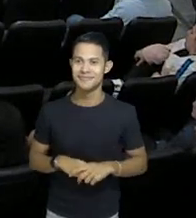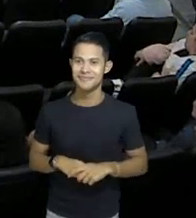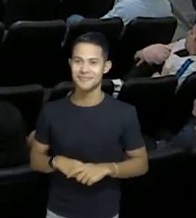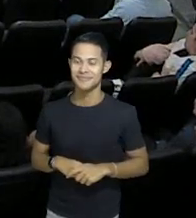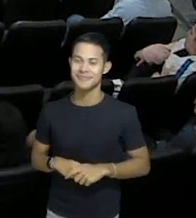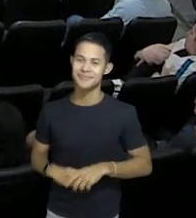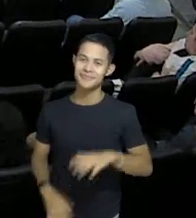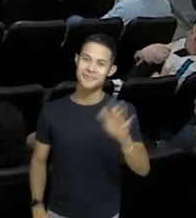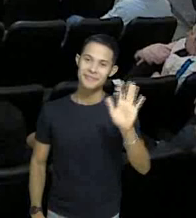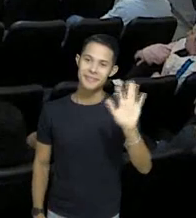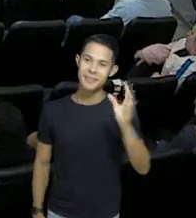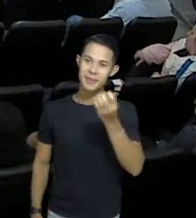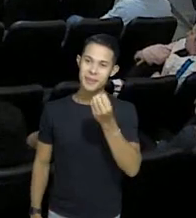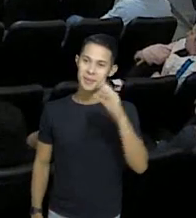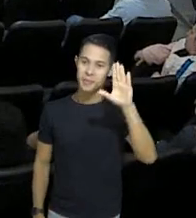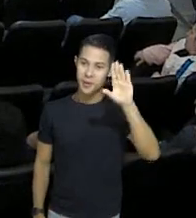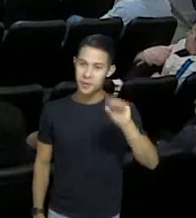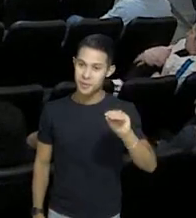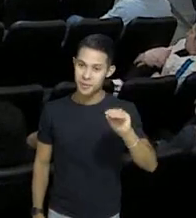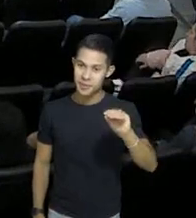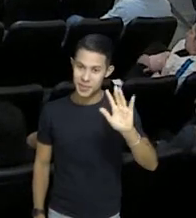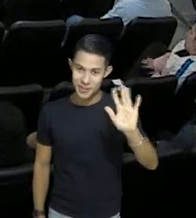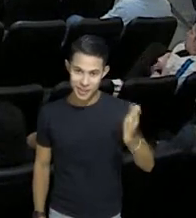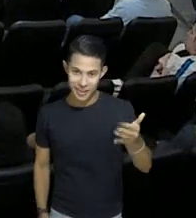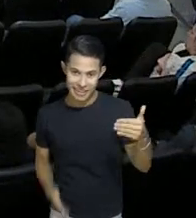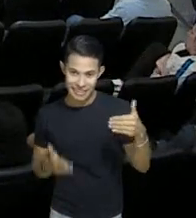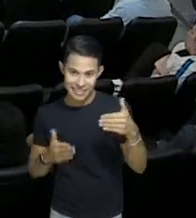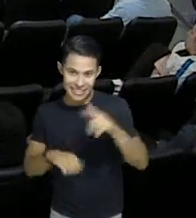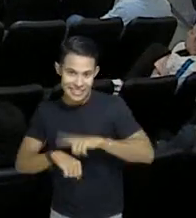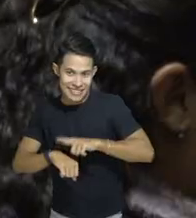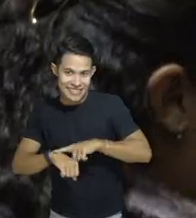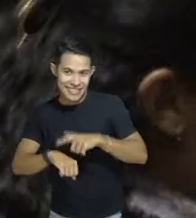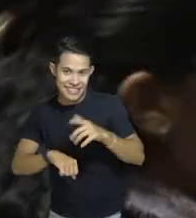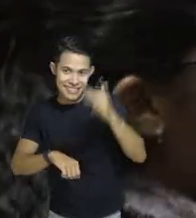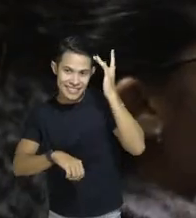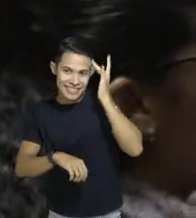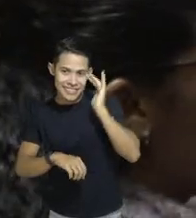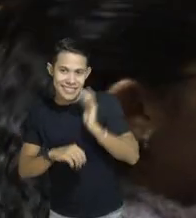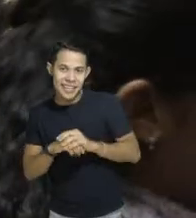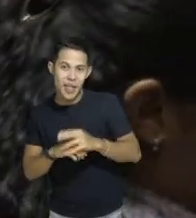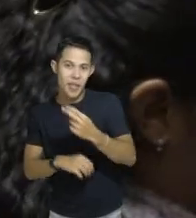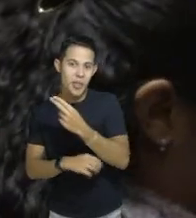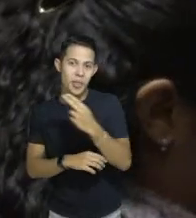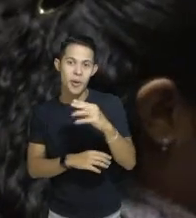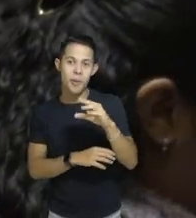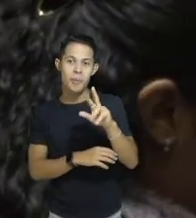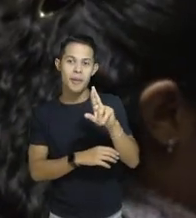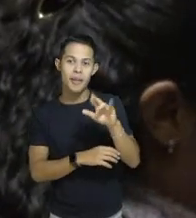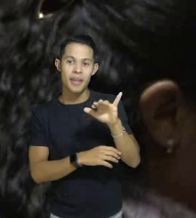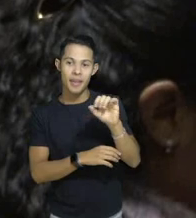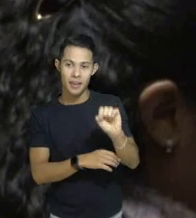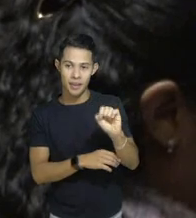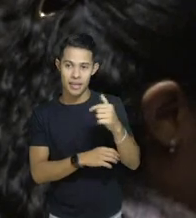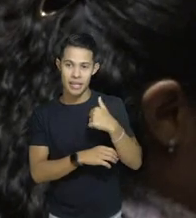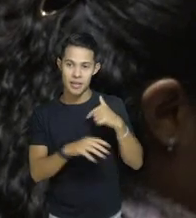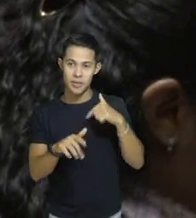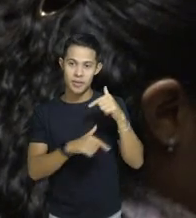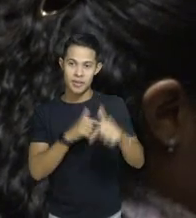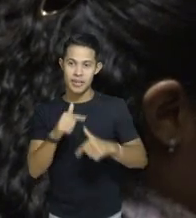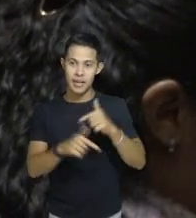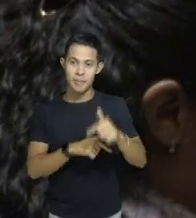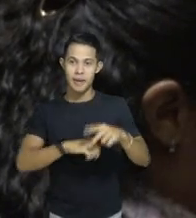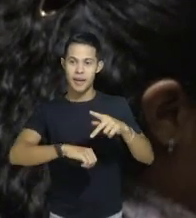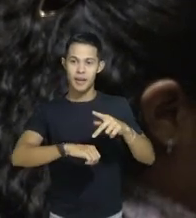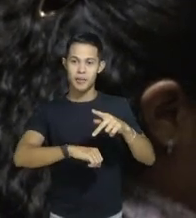Boa noite, gente. Já deve ser boa noite, né? Eu sou a Cristiana, sou neuropsicopedagoga do Cedra e